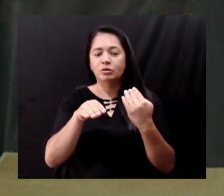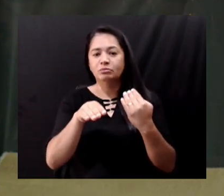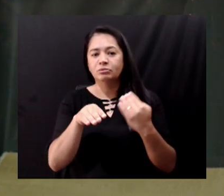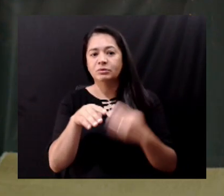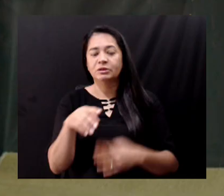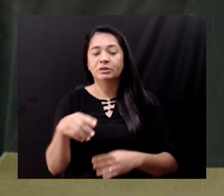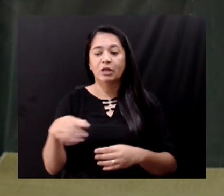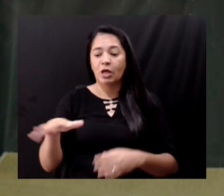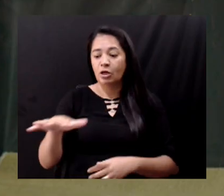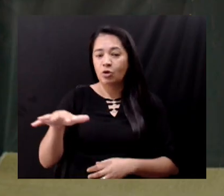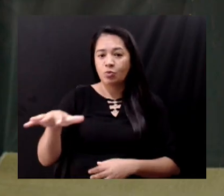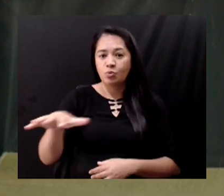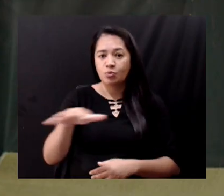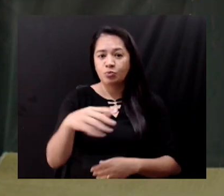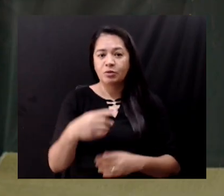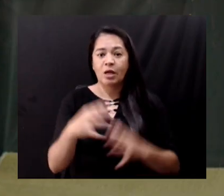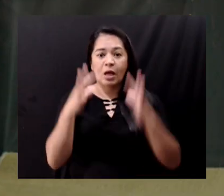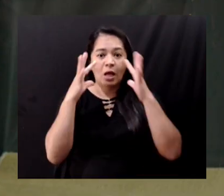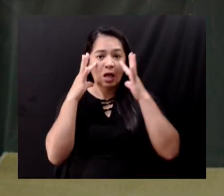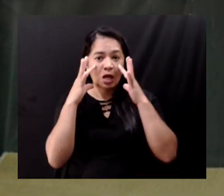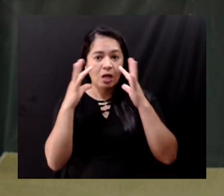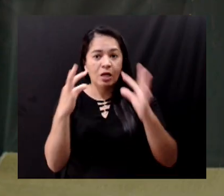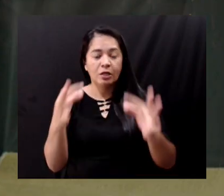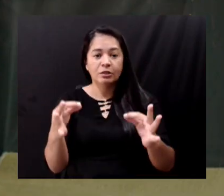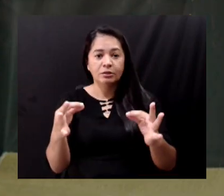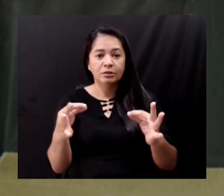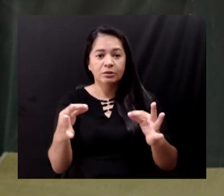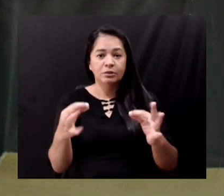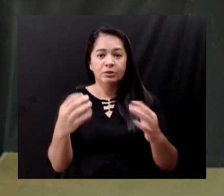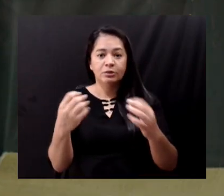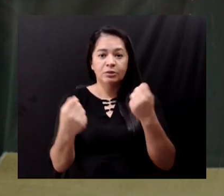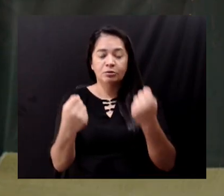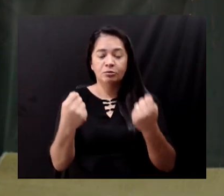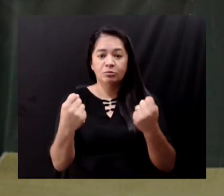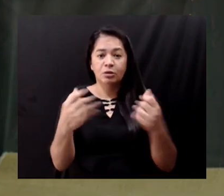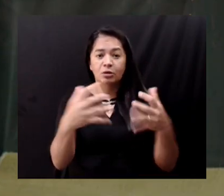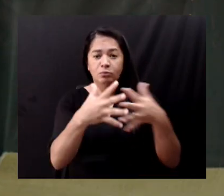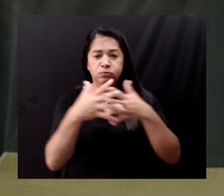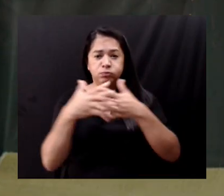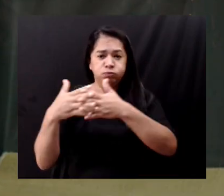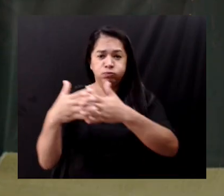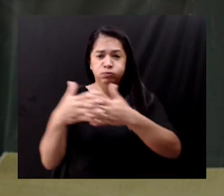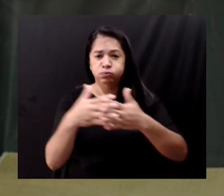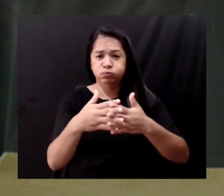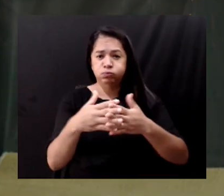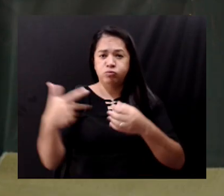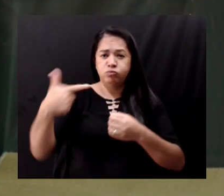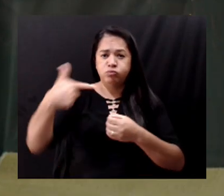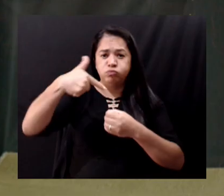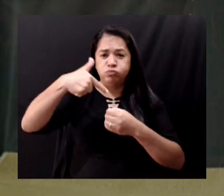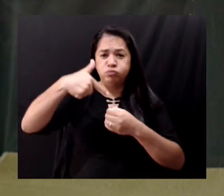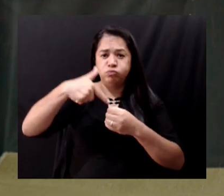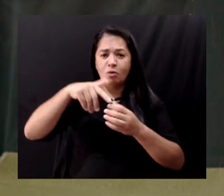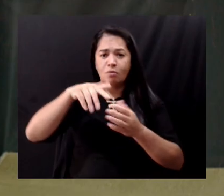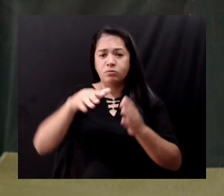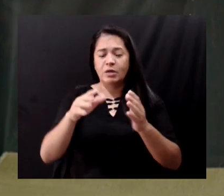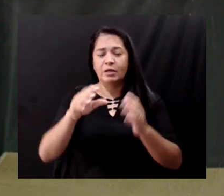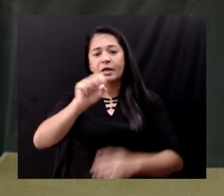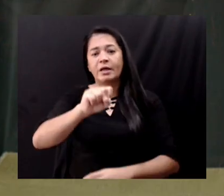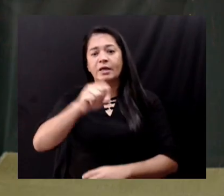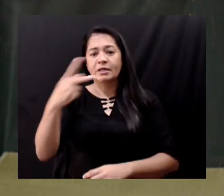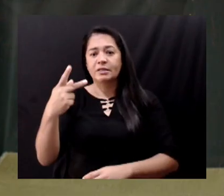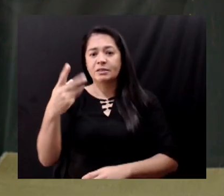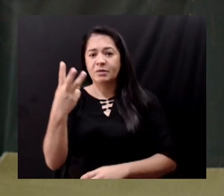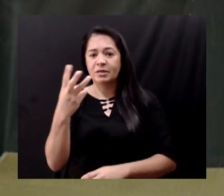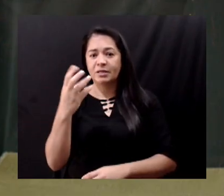região. Atenção! Uma carreta de combustível tombou na SP 332, a rodovia